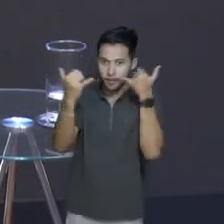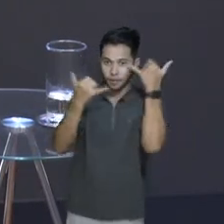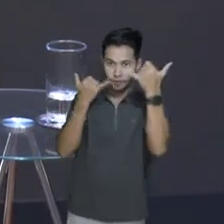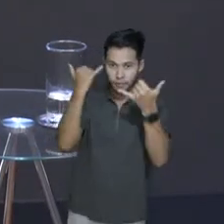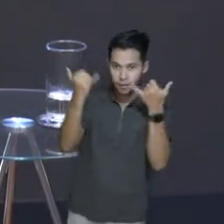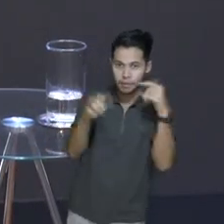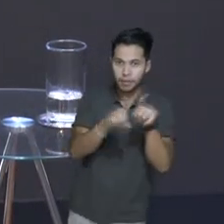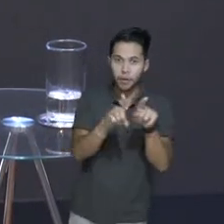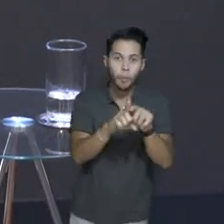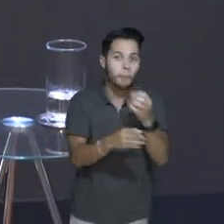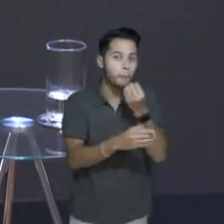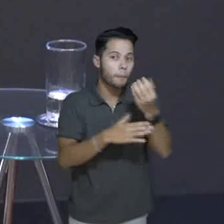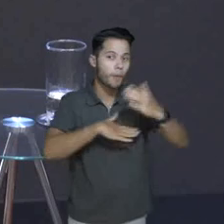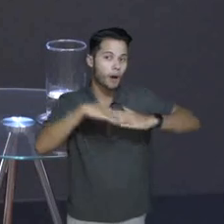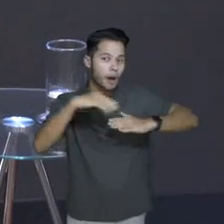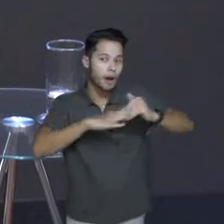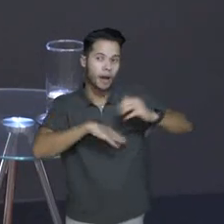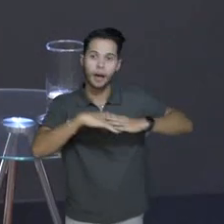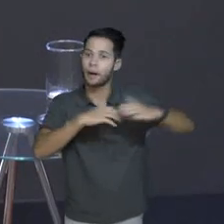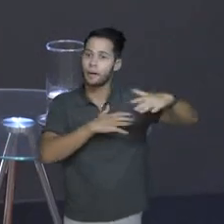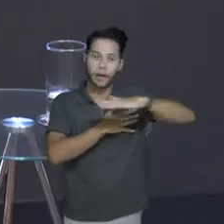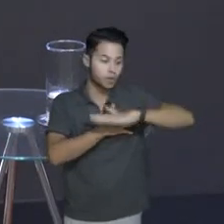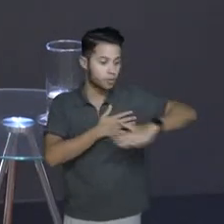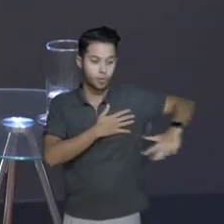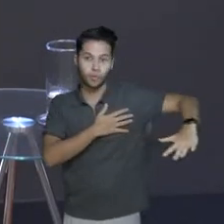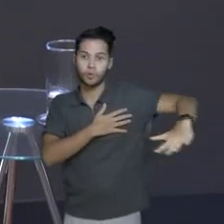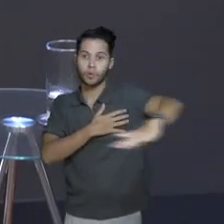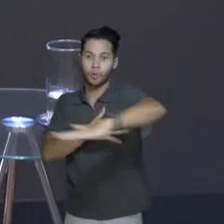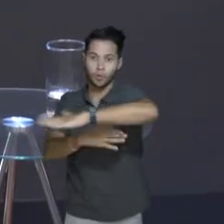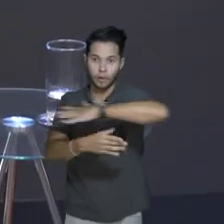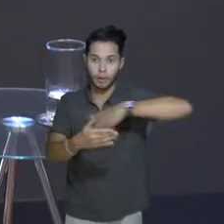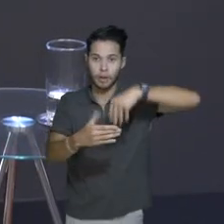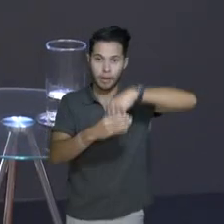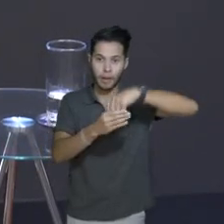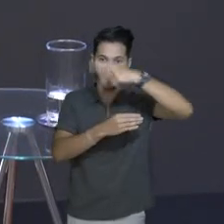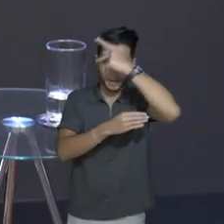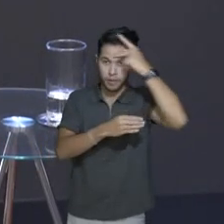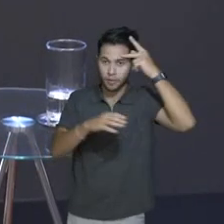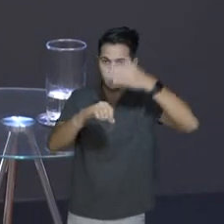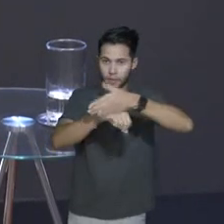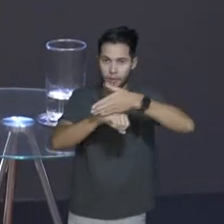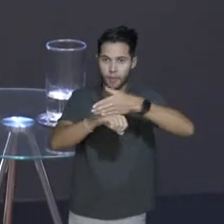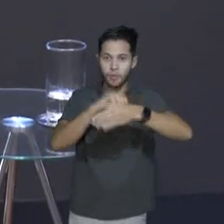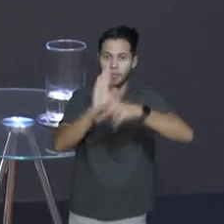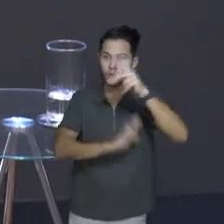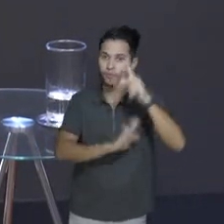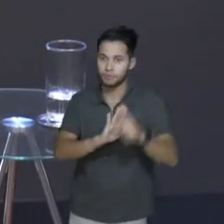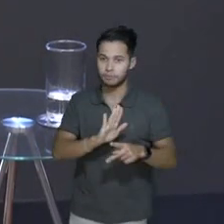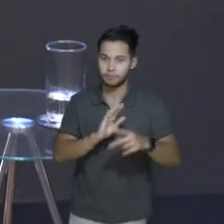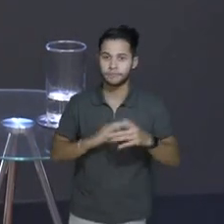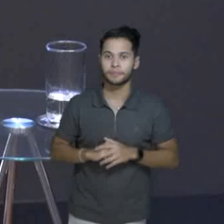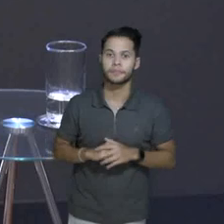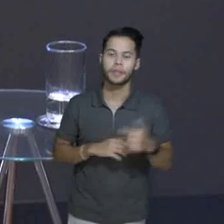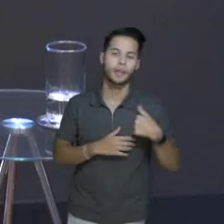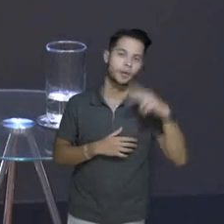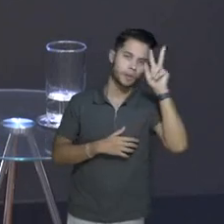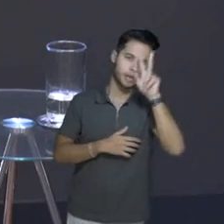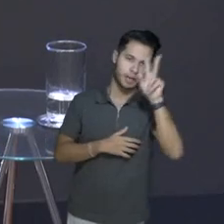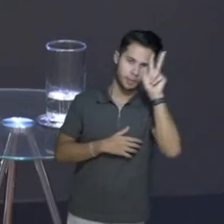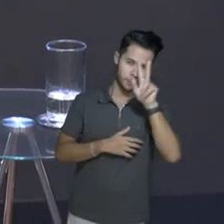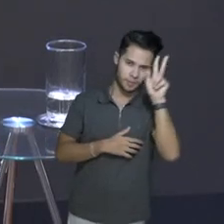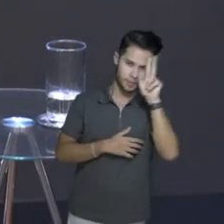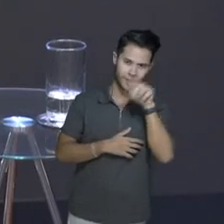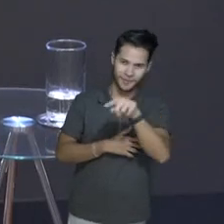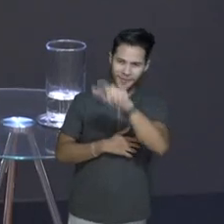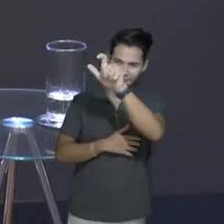boas condutas a todos os membros participantes da Confederação eu lembro muito tu falou